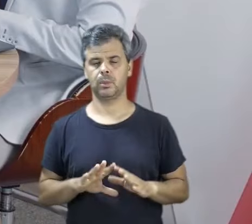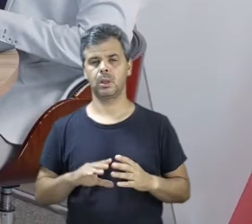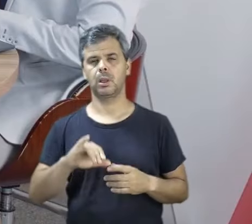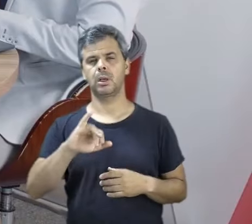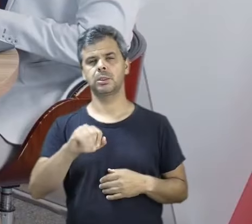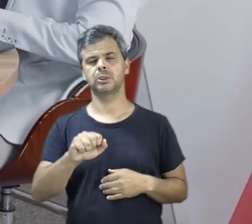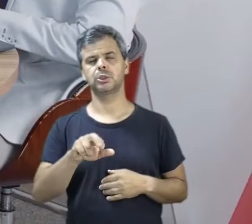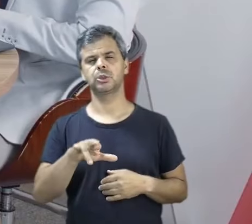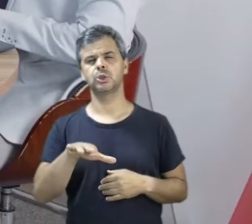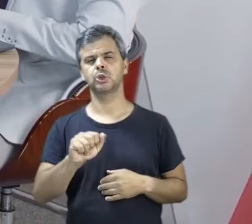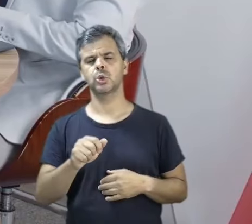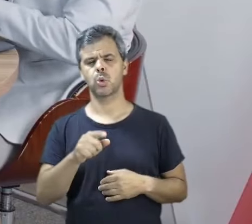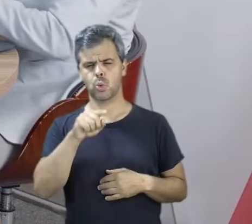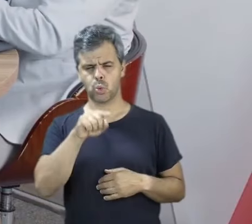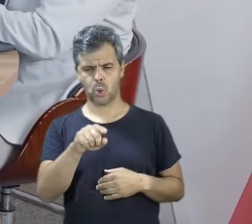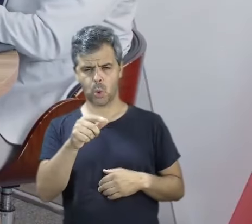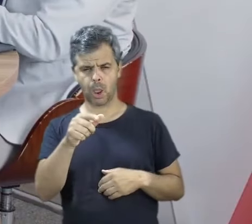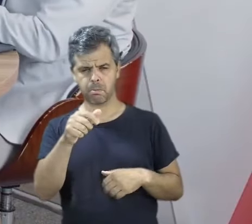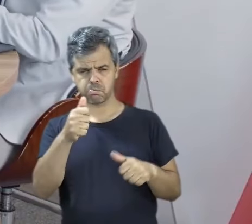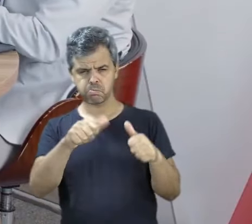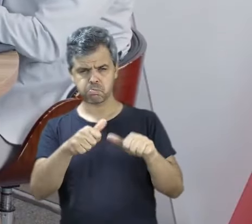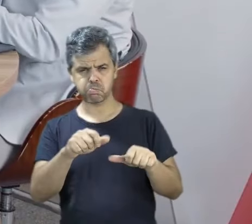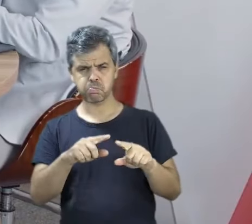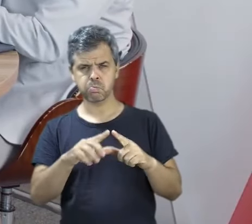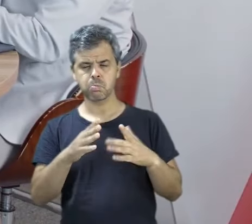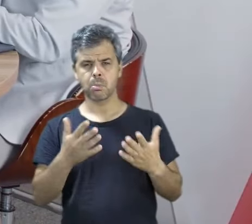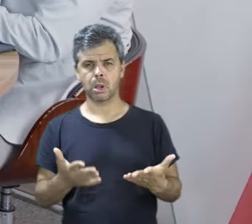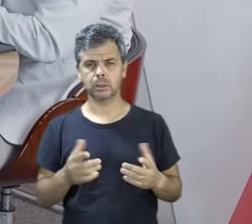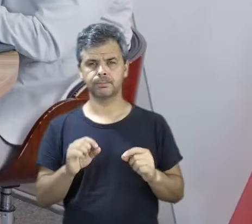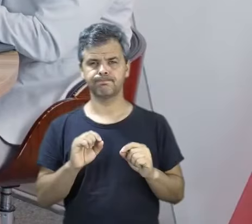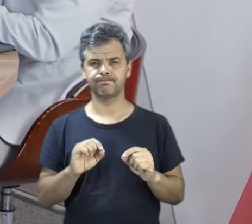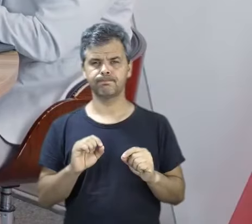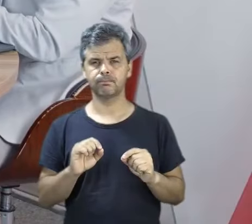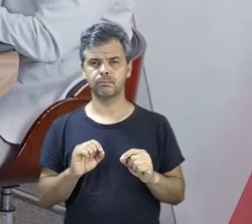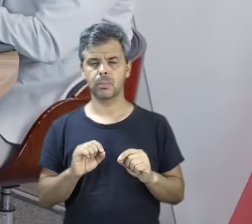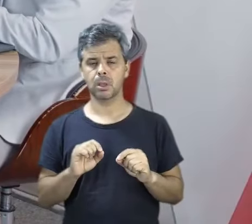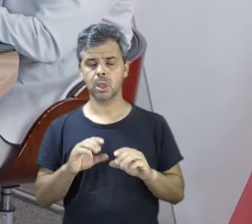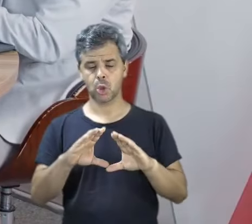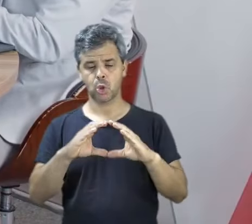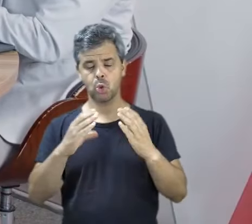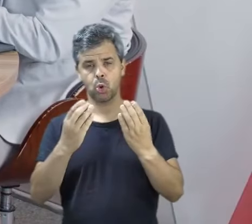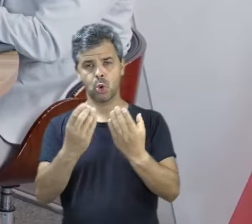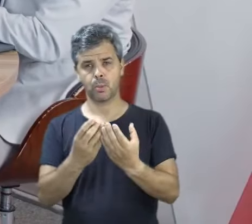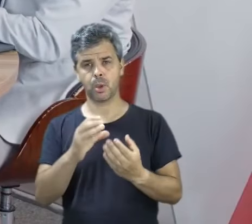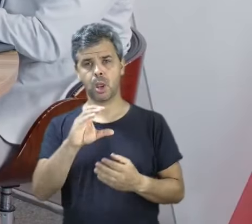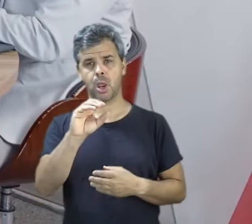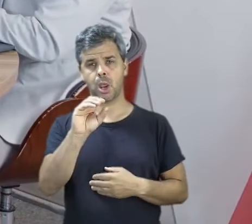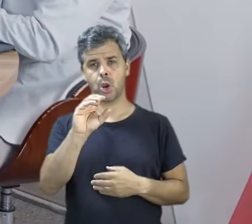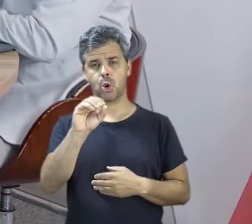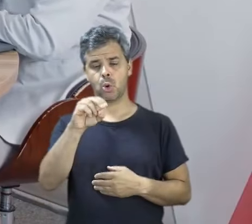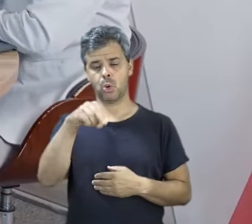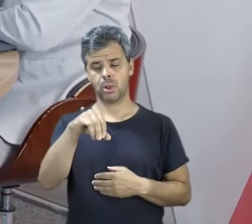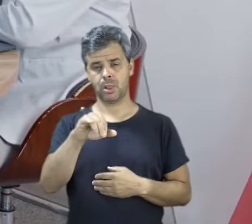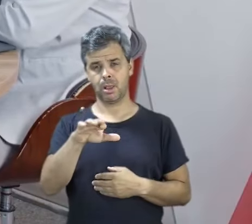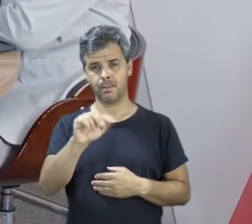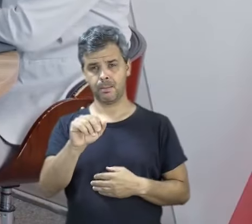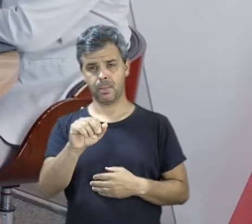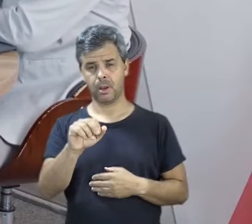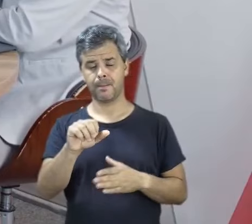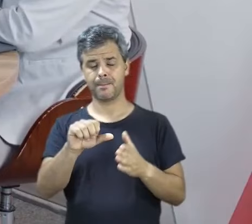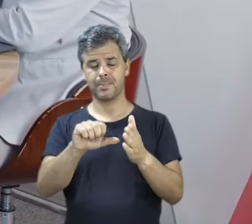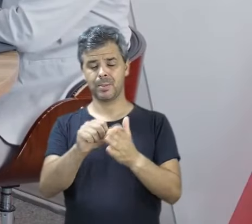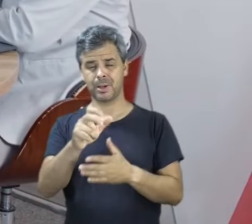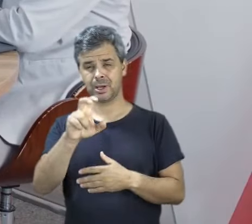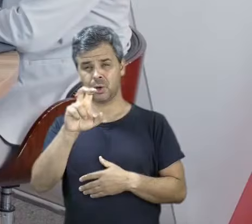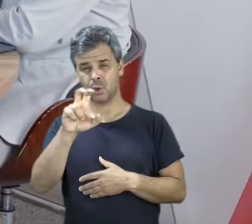Janaína, qual a avaliação, né, que você faz da conferência, né, da CONAPI? A primeira conferência aconteceu